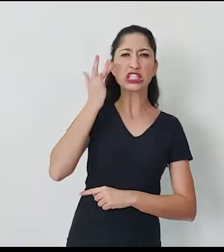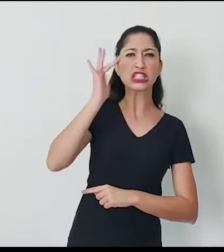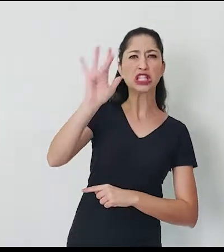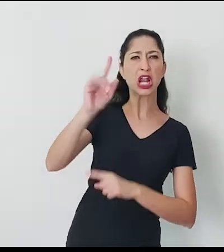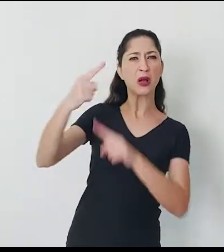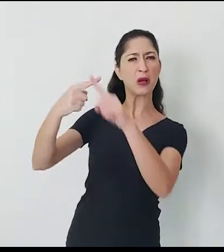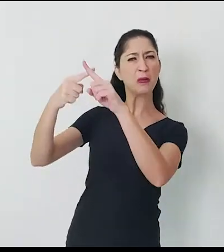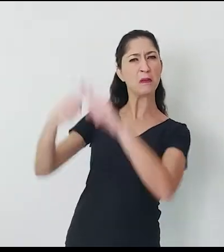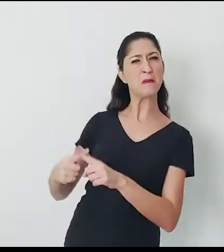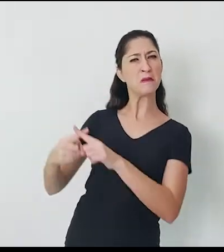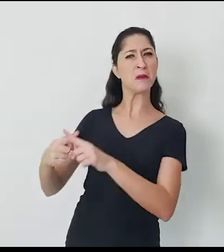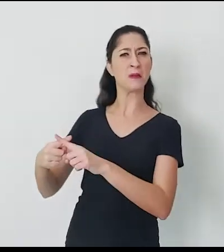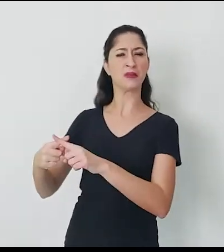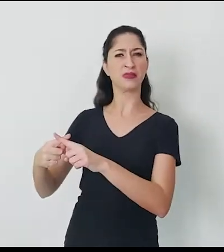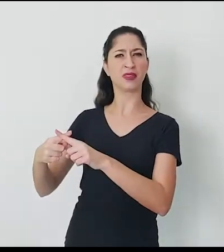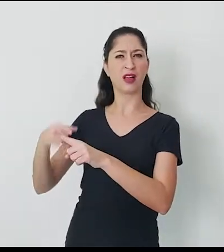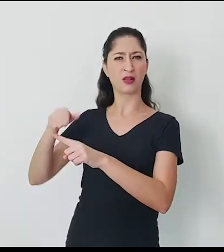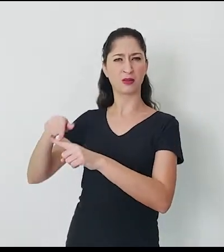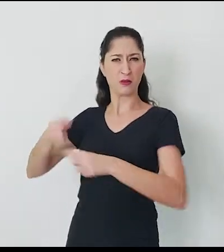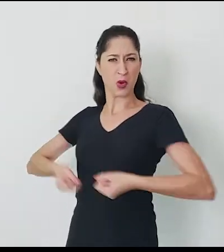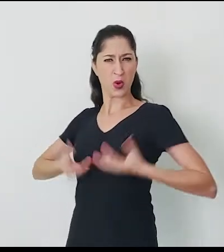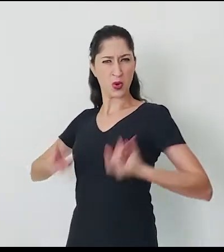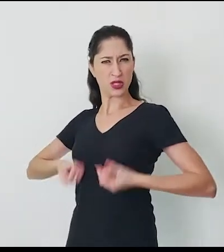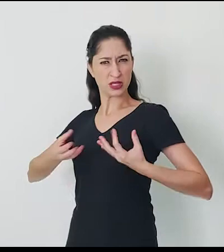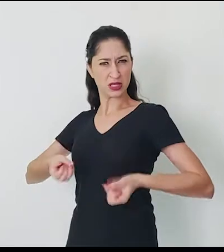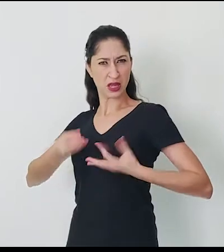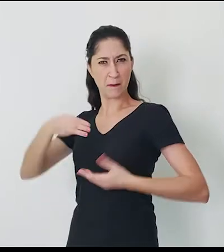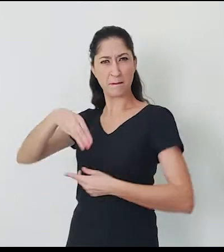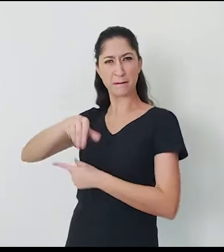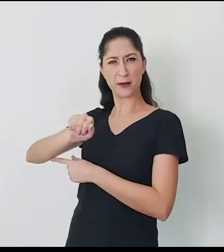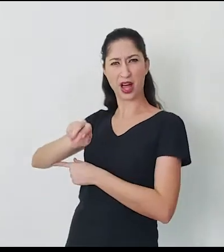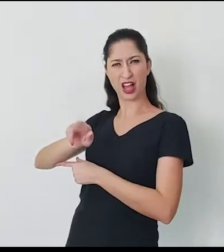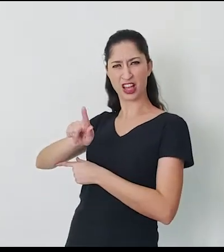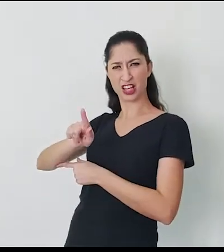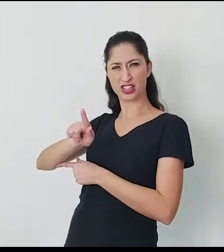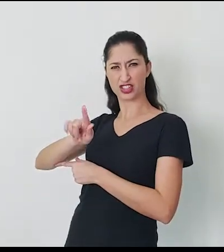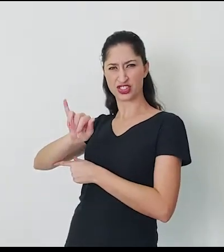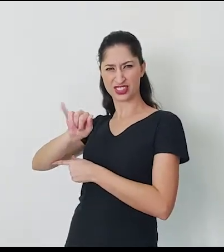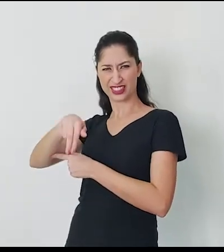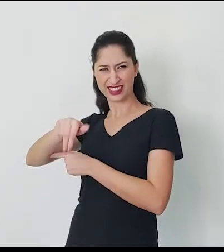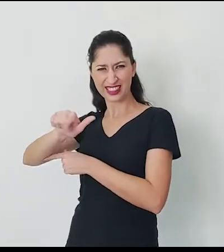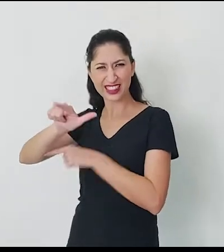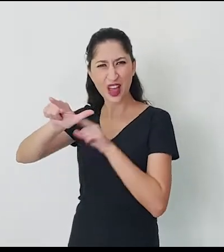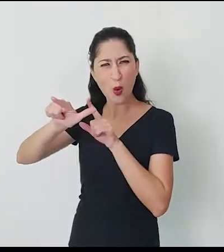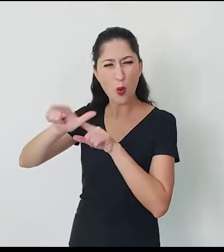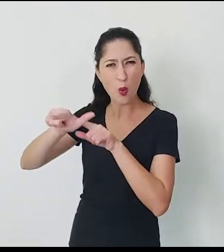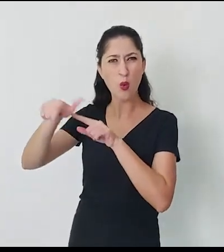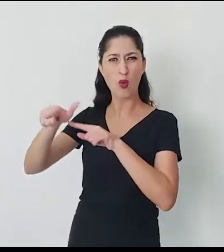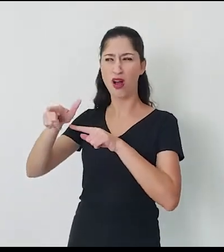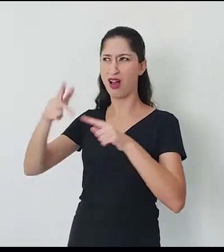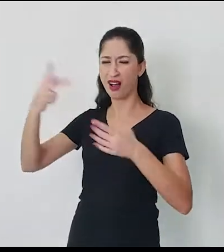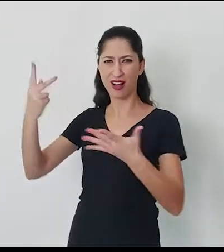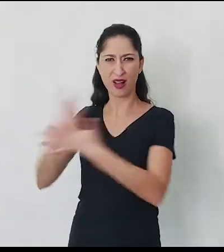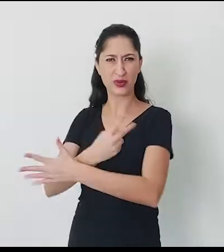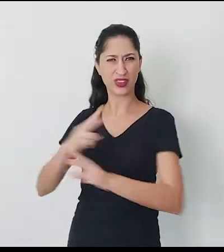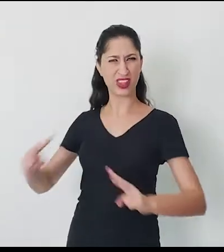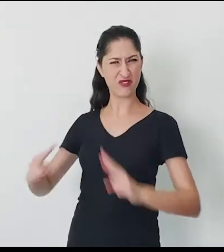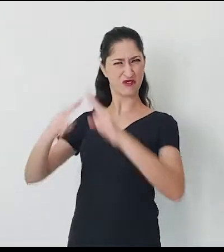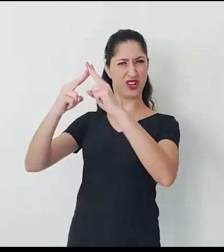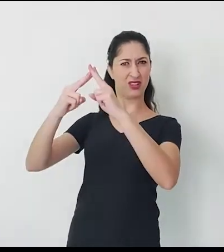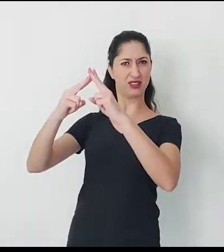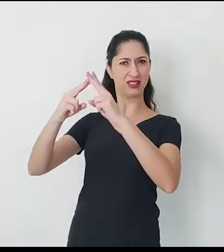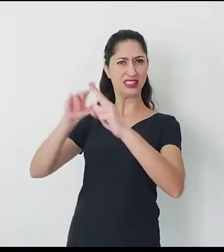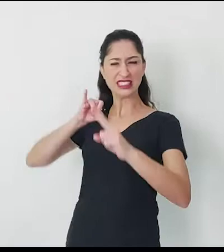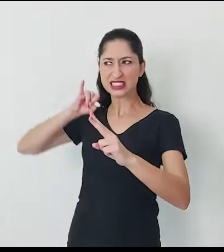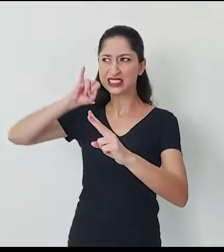França um campeonato de poesia marginal, se é da semente africana uma matrilinear berço cultural. Nessa frase,